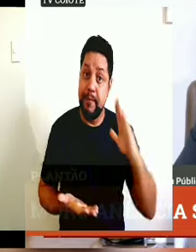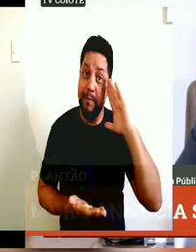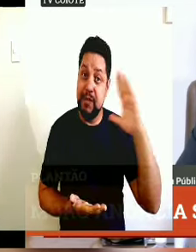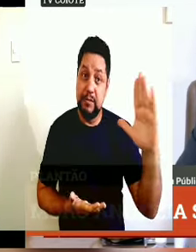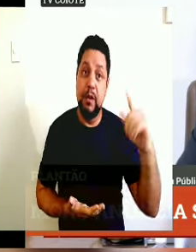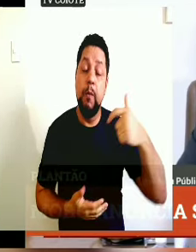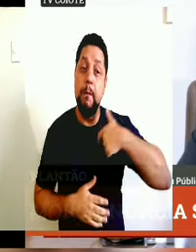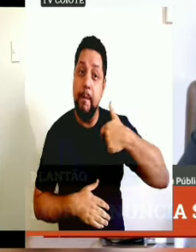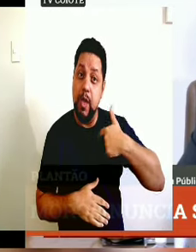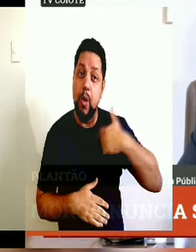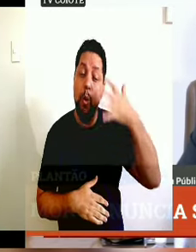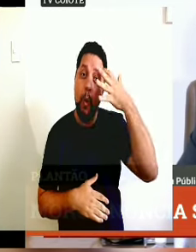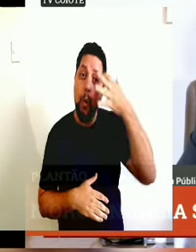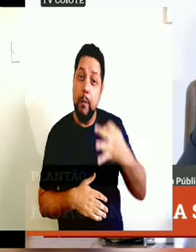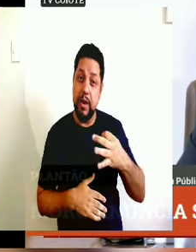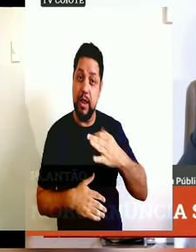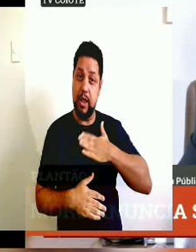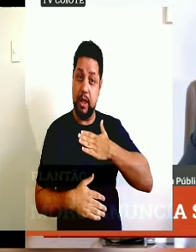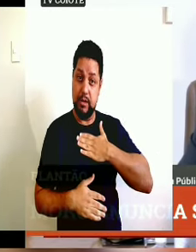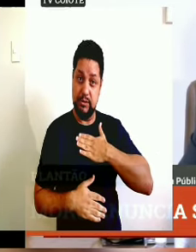meu entendimento foi que